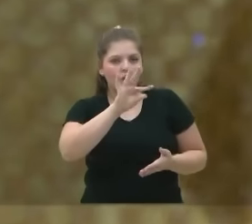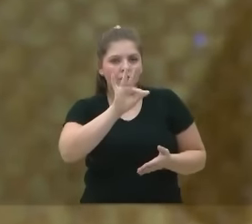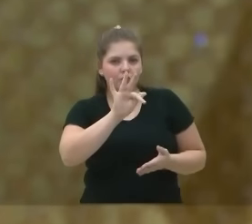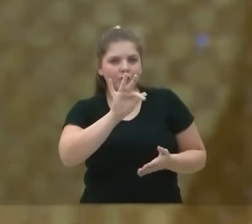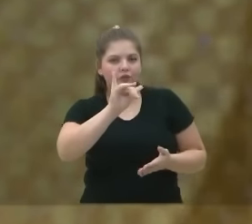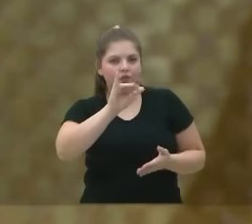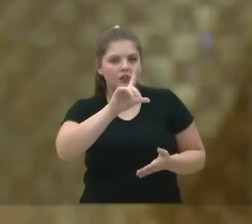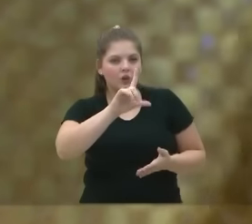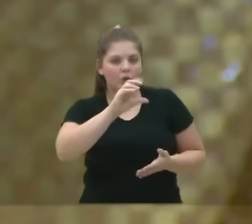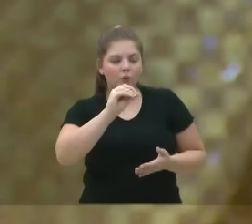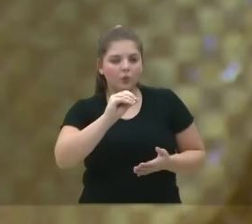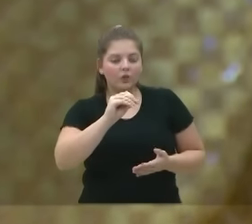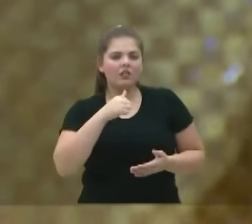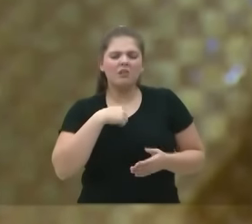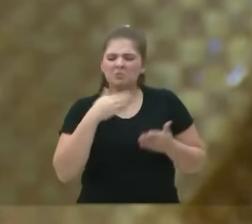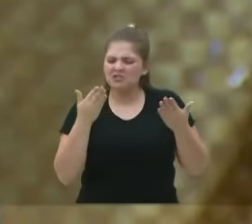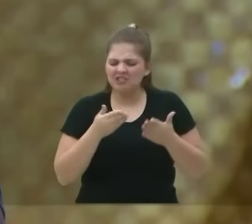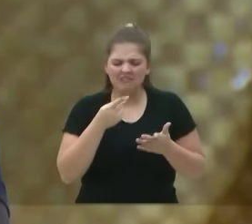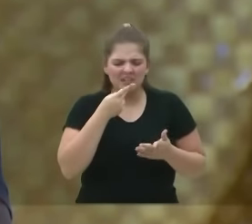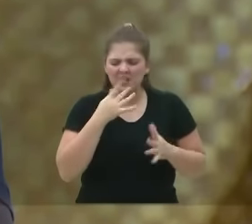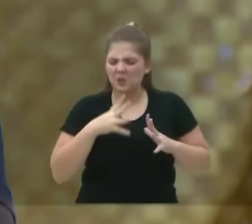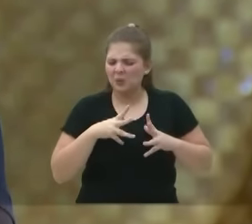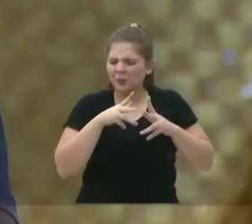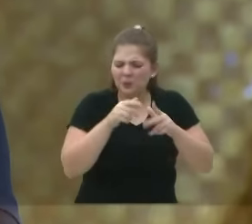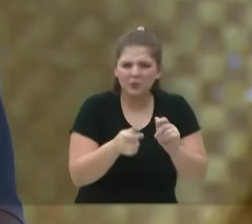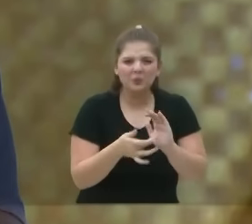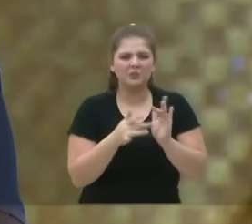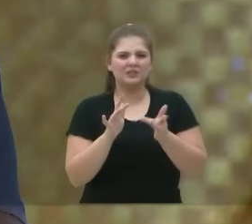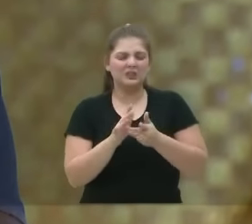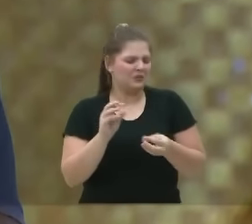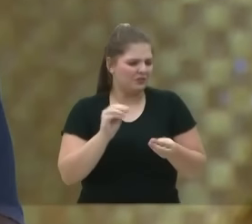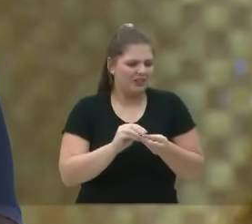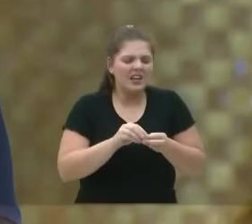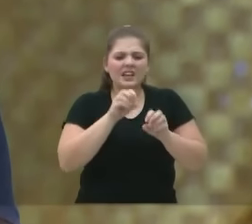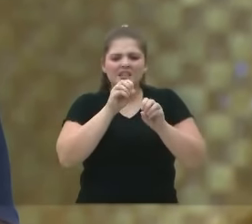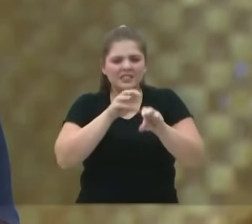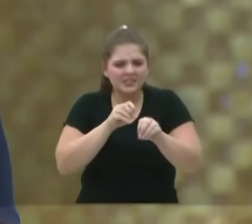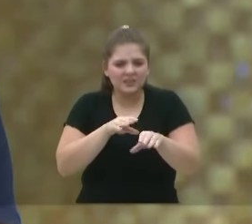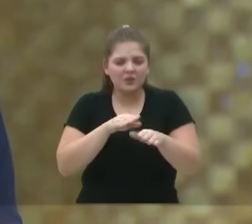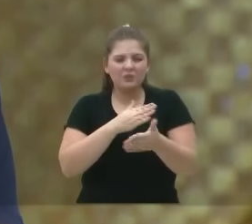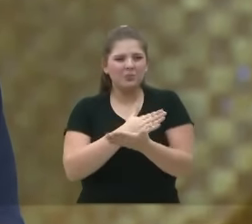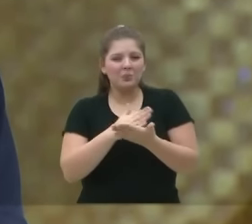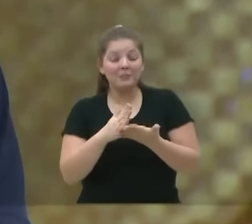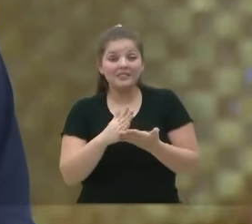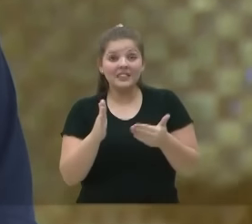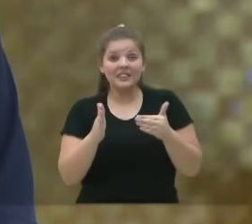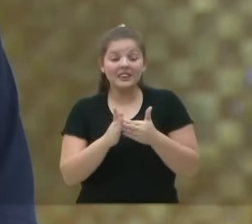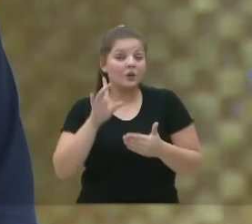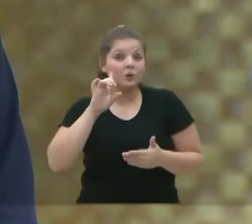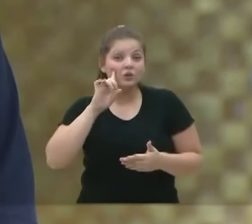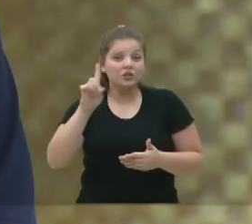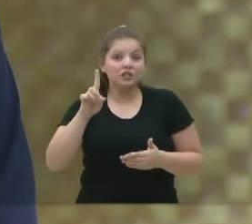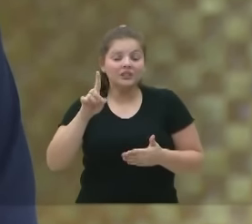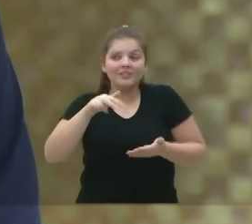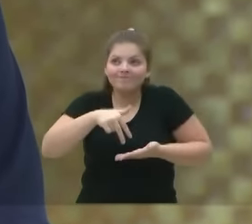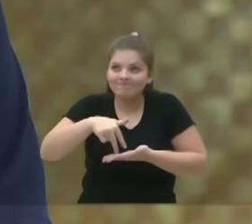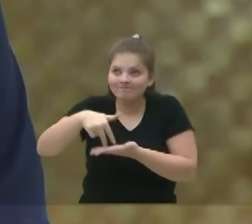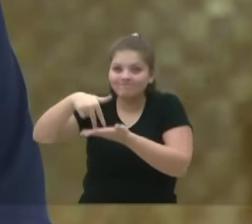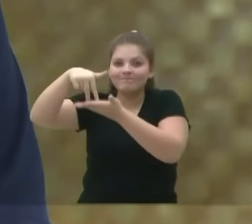que Jesus fez e ensinou, desde o começo até o dia em que foi levado para o